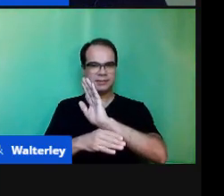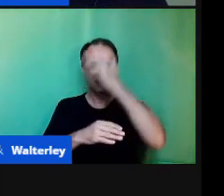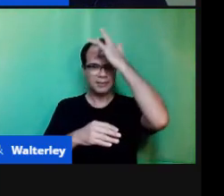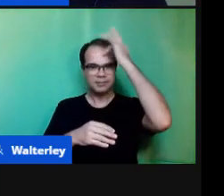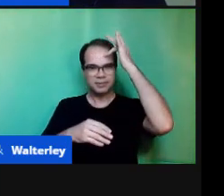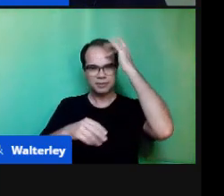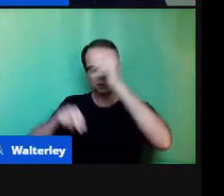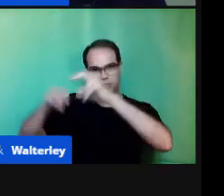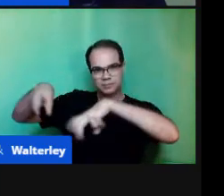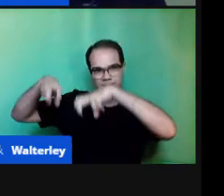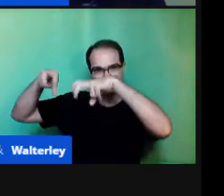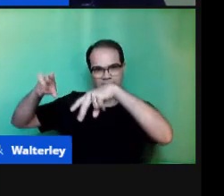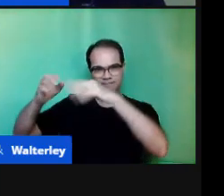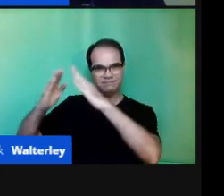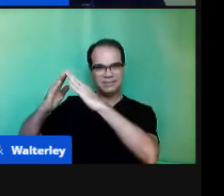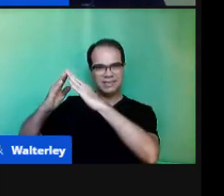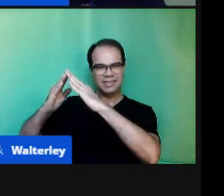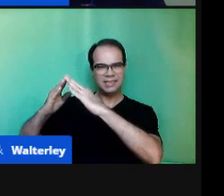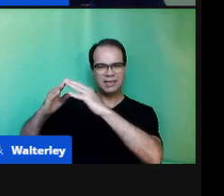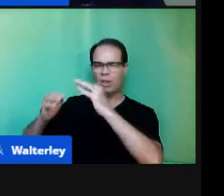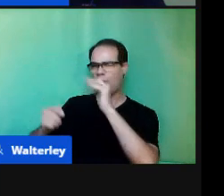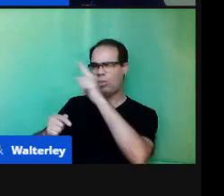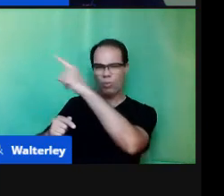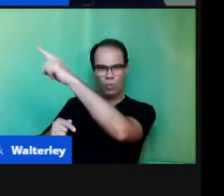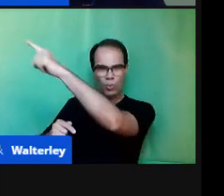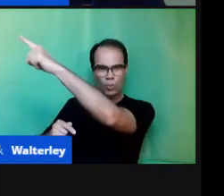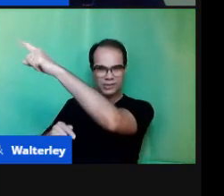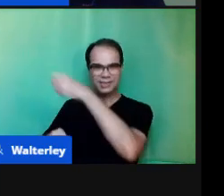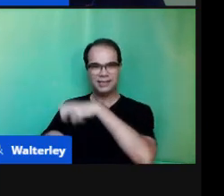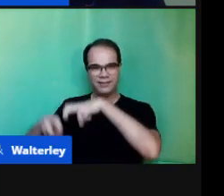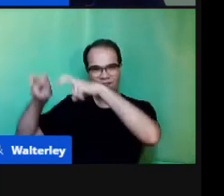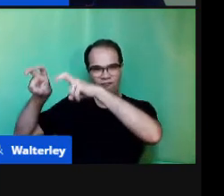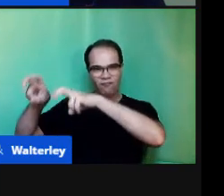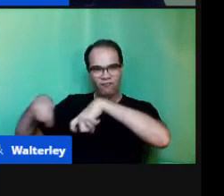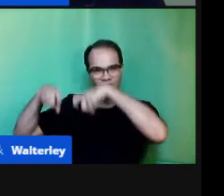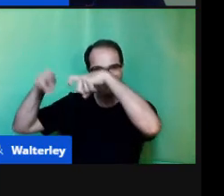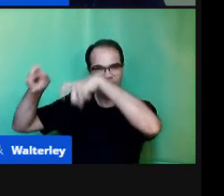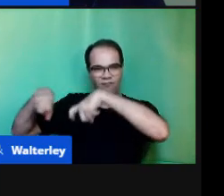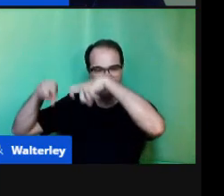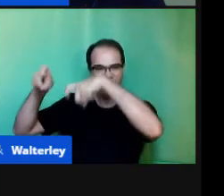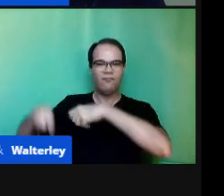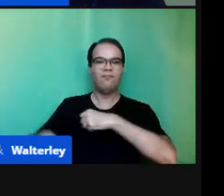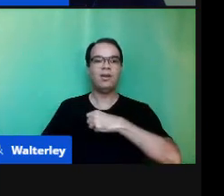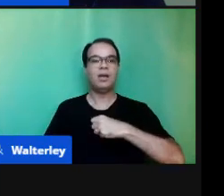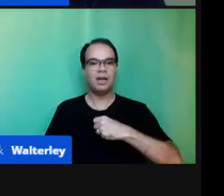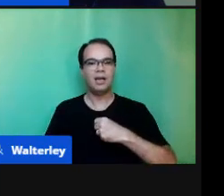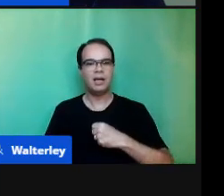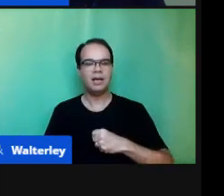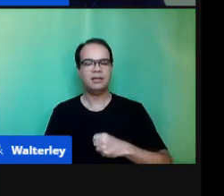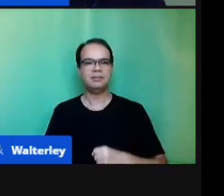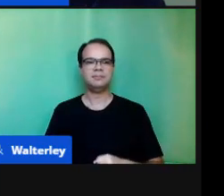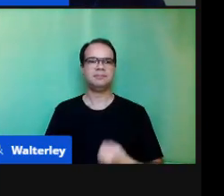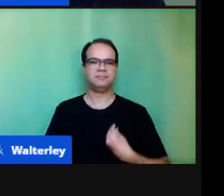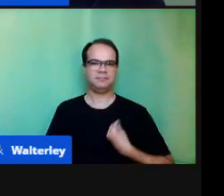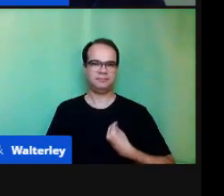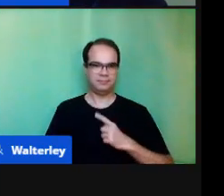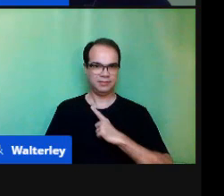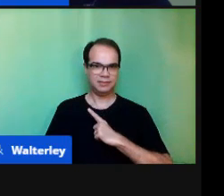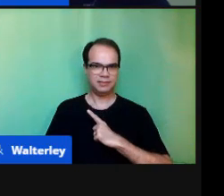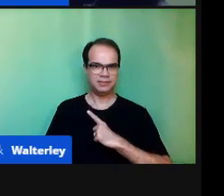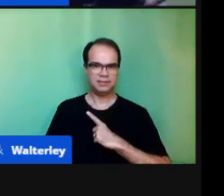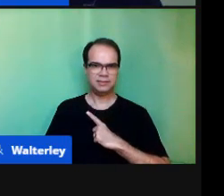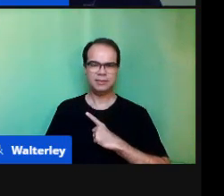de 70 que eles conseguiram produzir seis filmes, inclusive dois